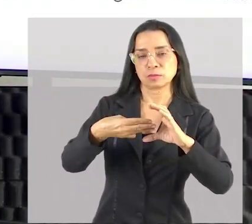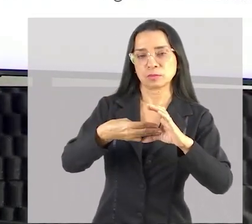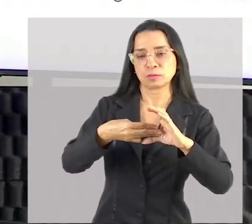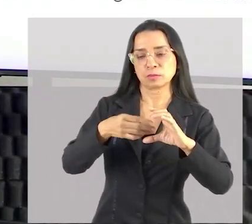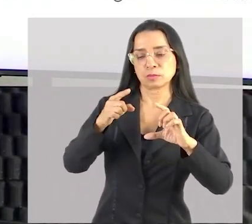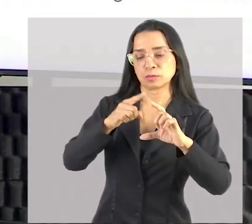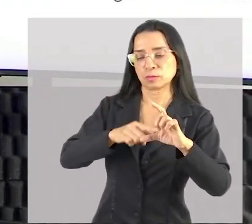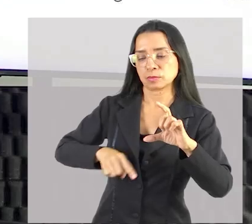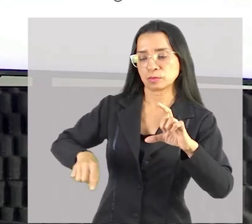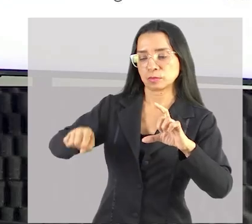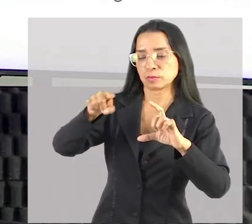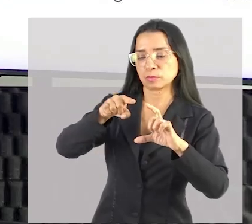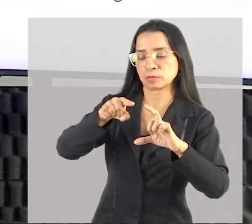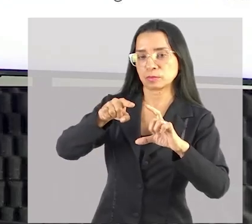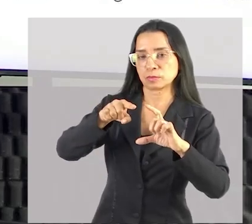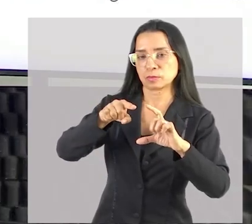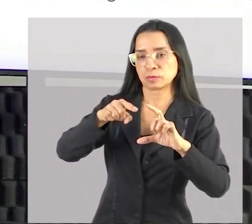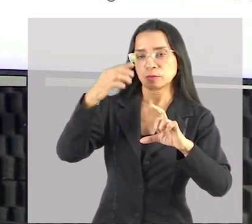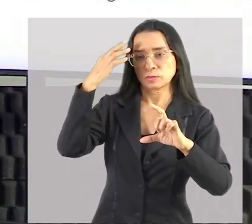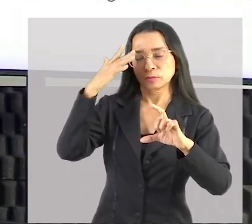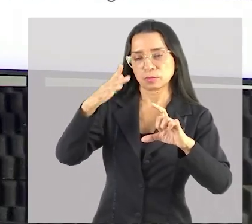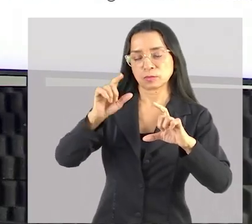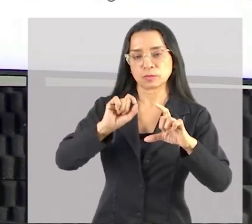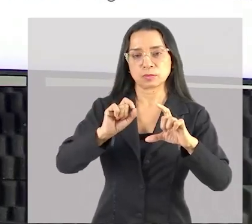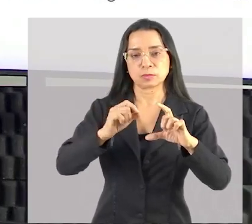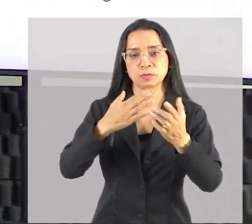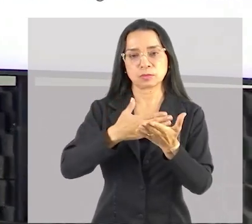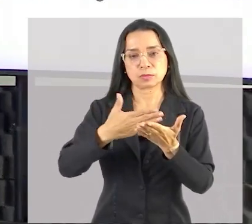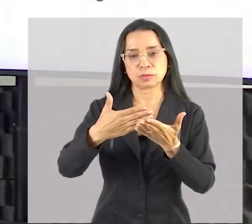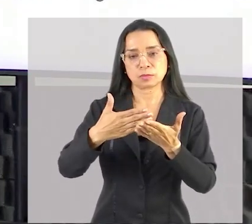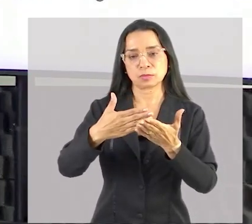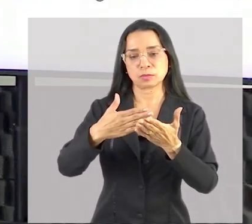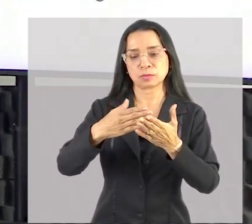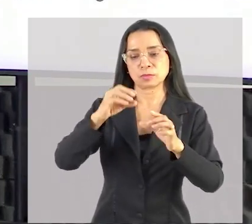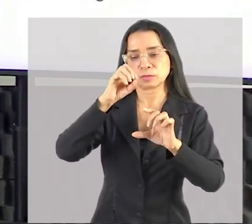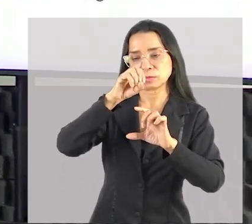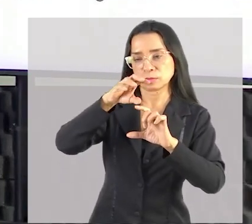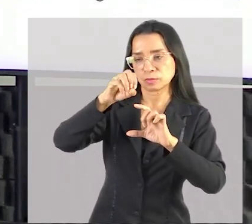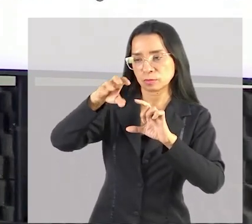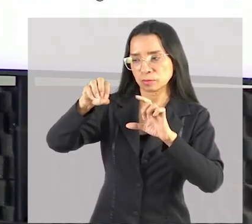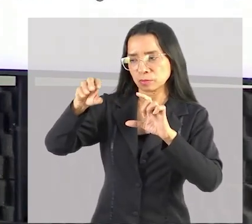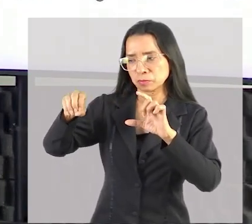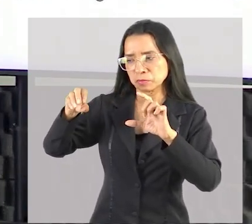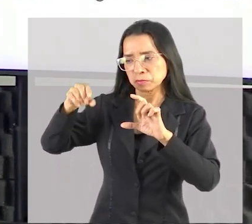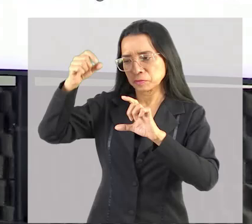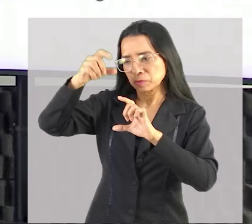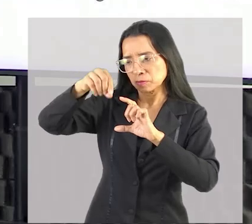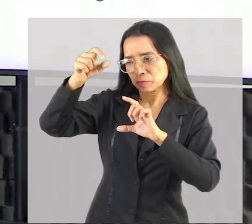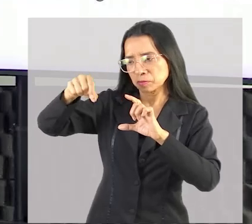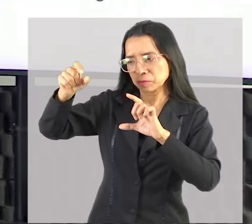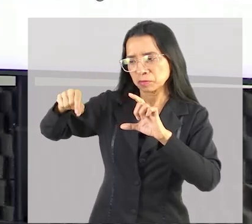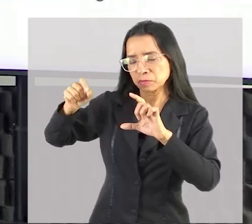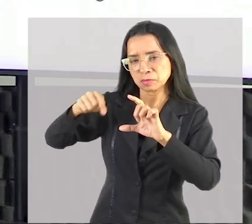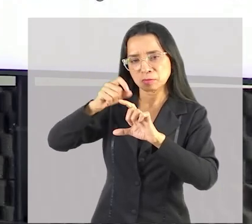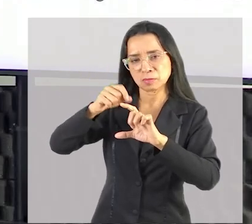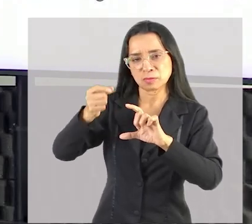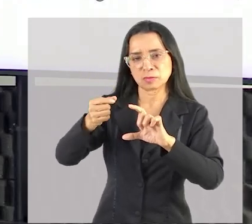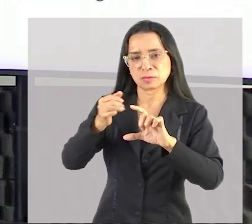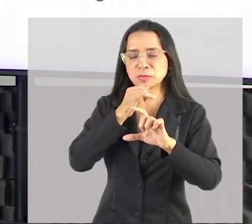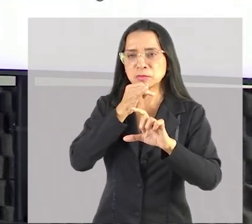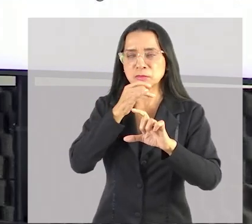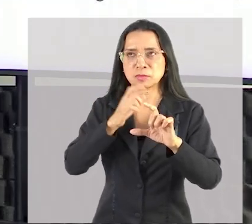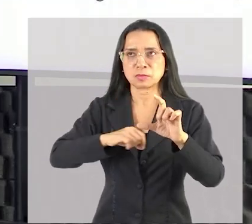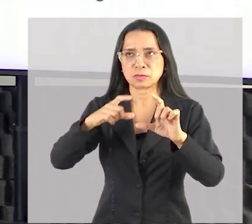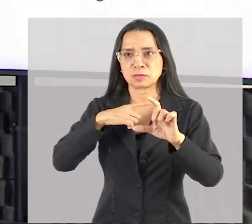Tudo bem? E aí vamos imaginar que você começa a jogar sal aqui, ó. Que você tem, na verdade, um pedaço de carne, por